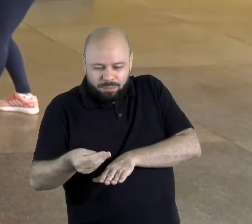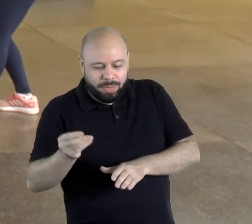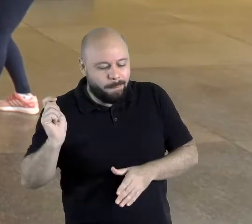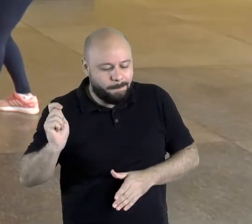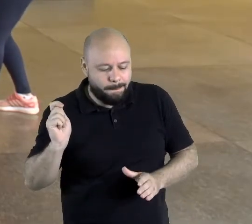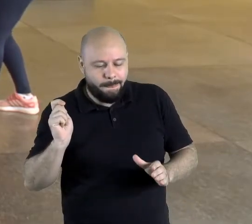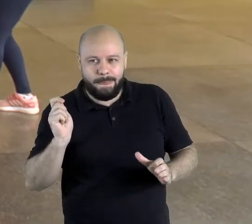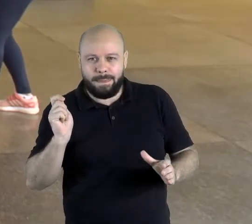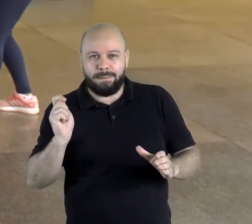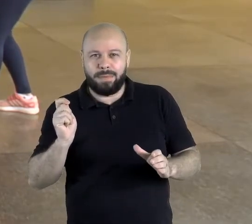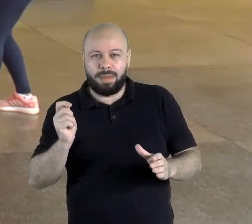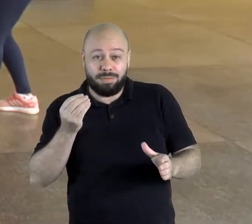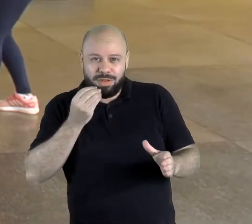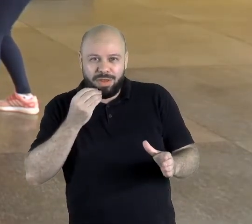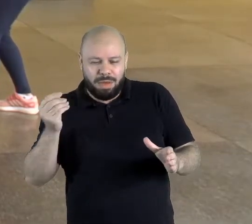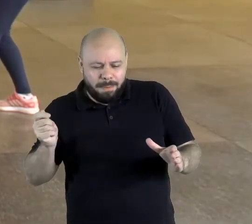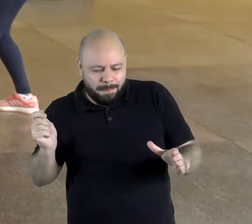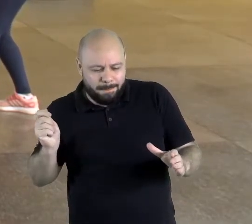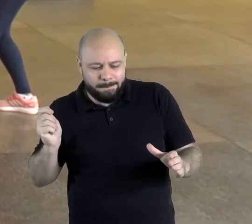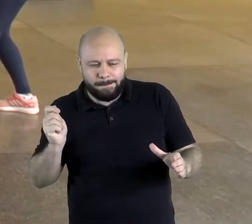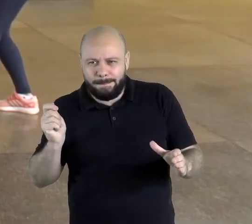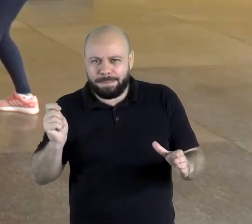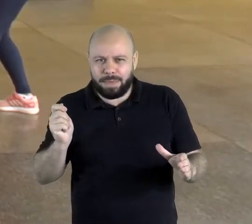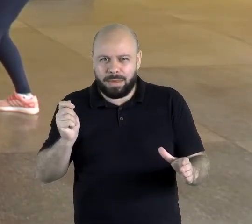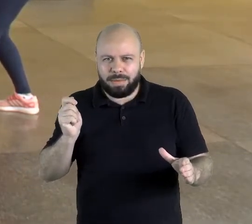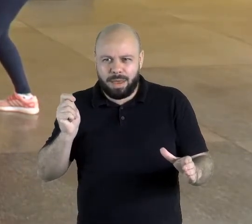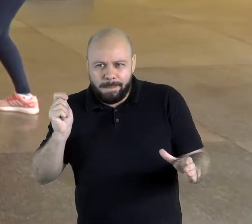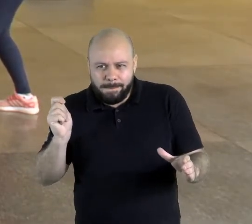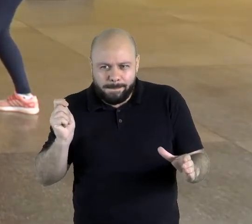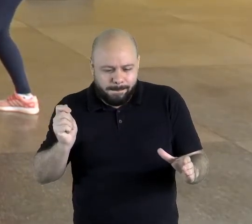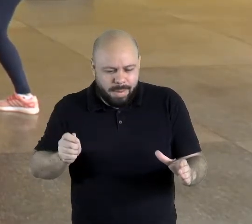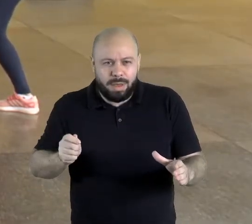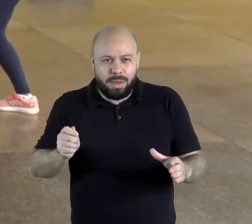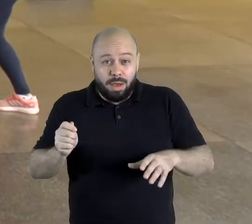chinela? Será se eu consigo? Respirando